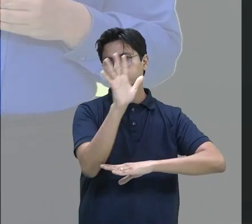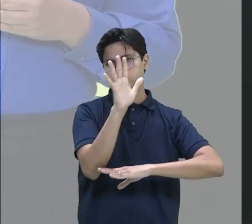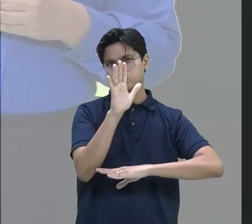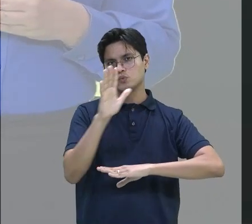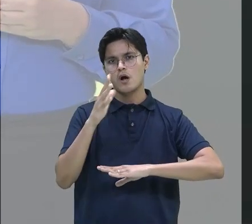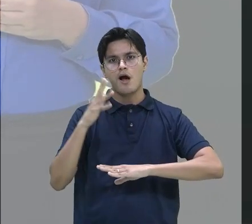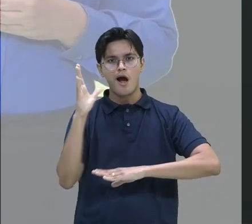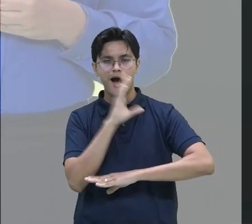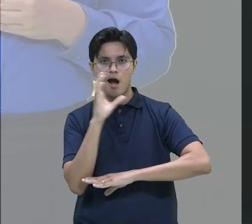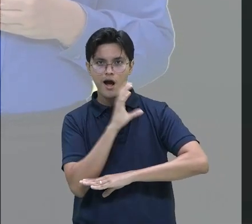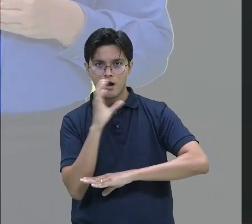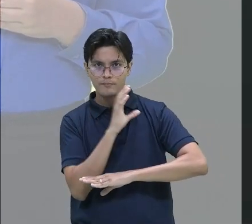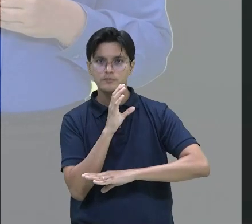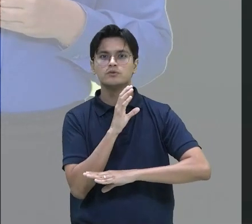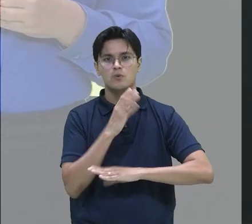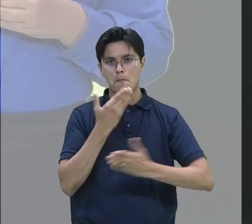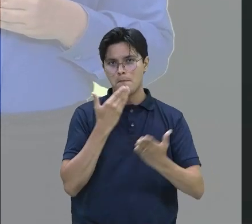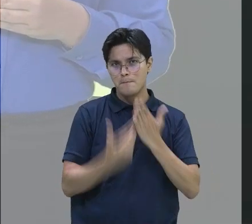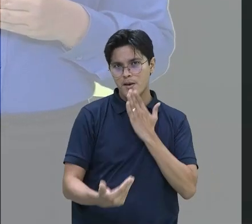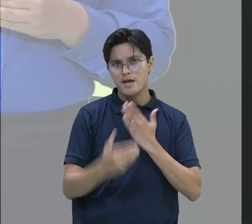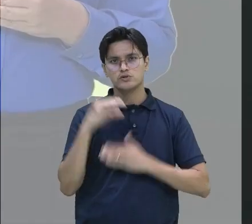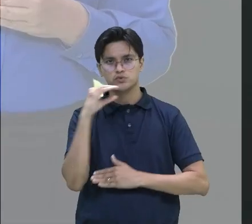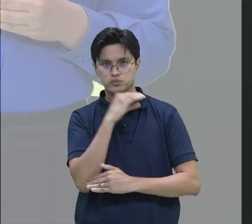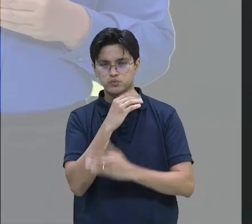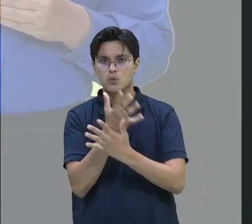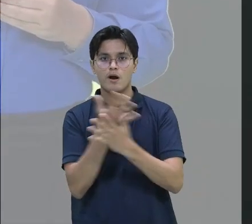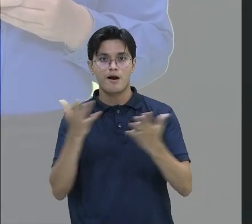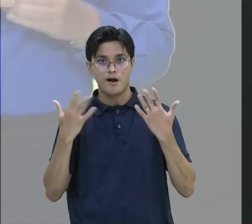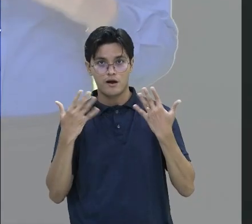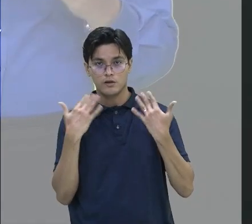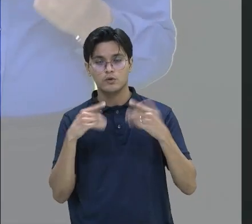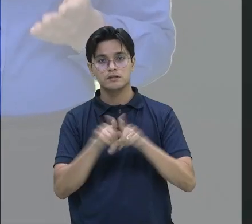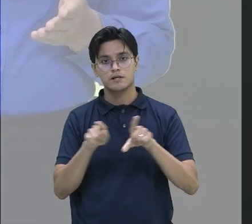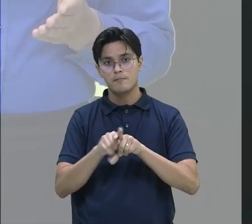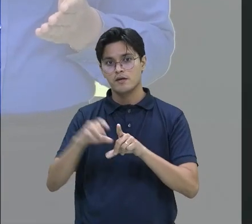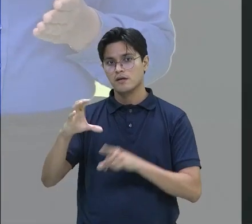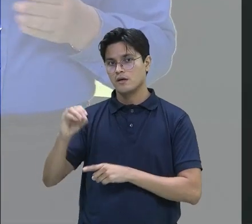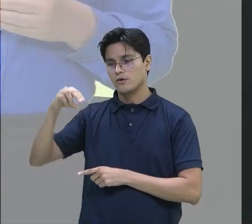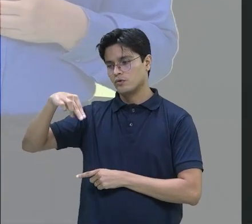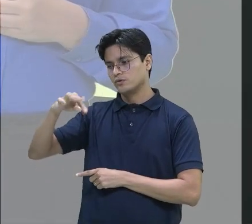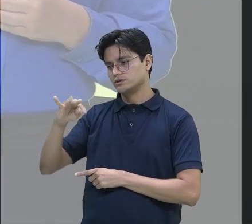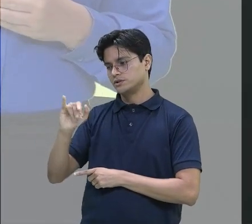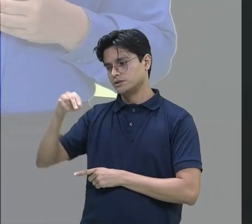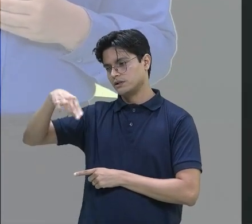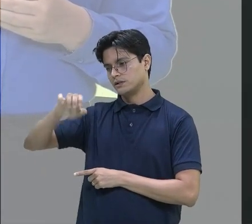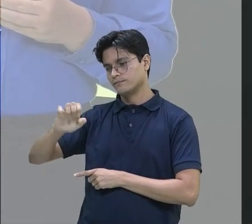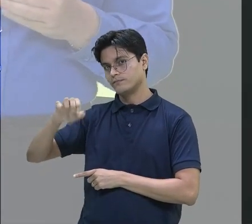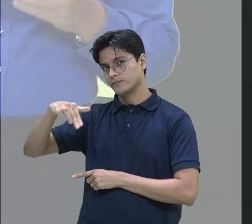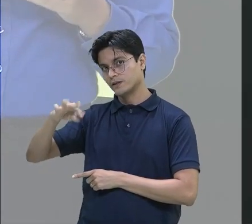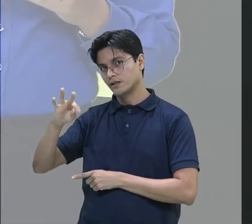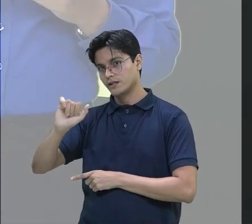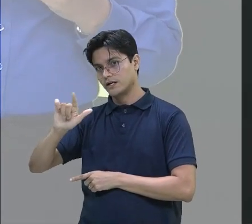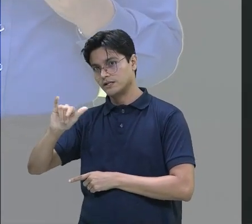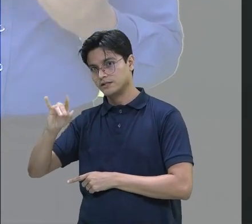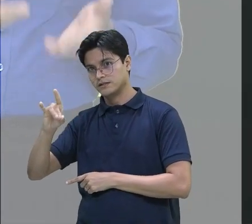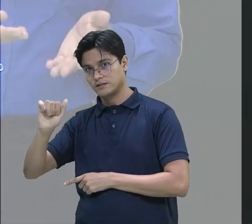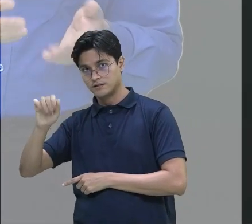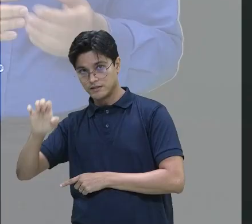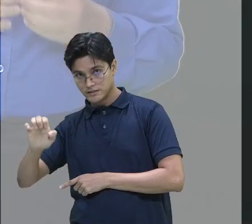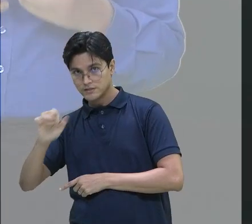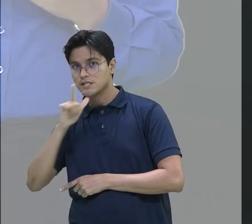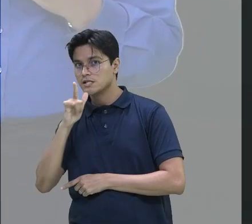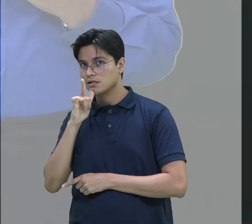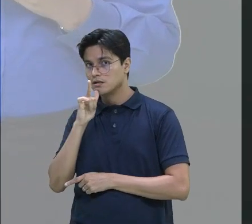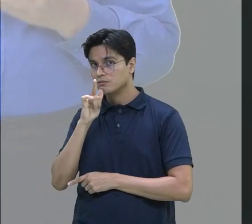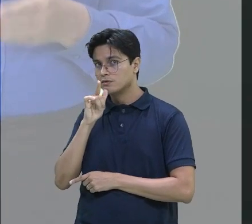quê? Conforme se avança, né, se adentra o continente, essa influência